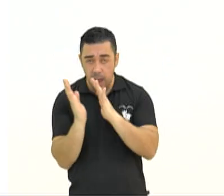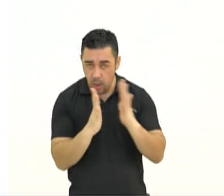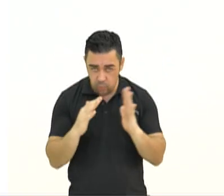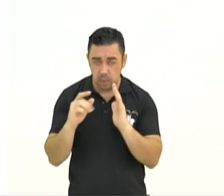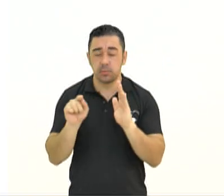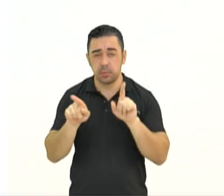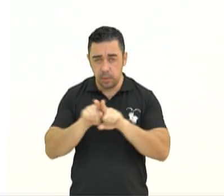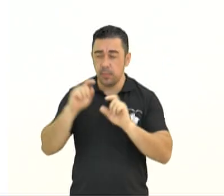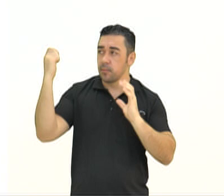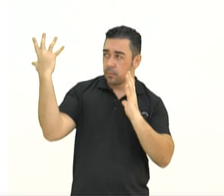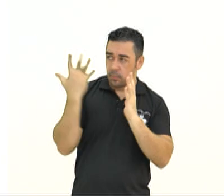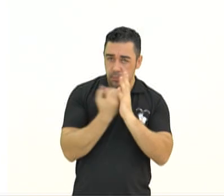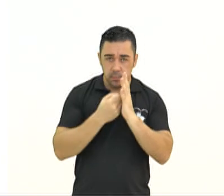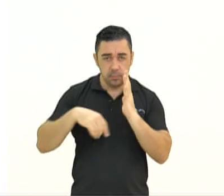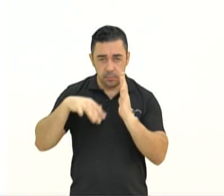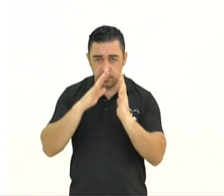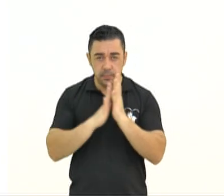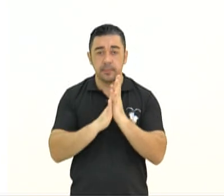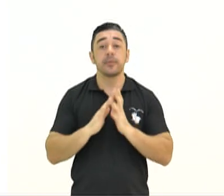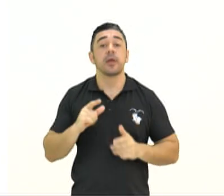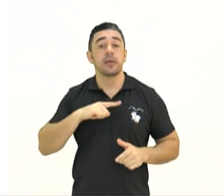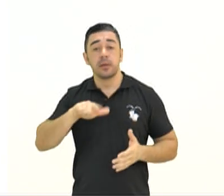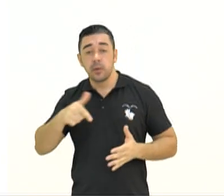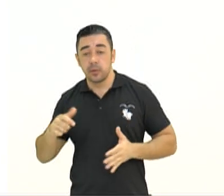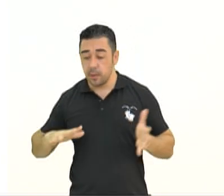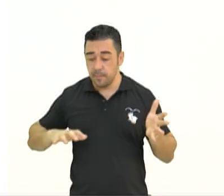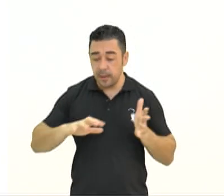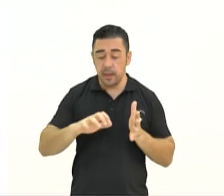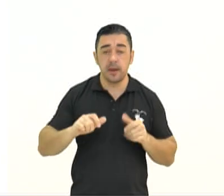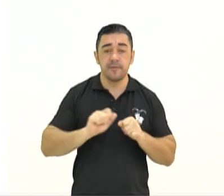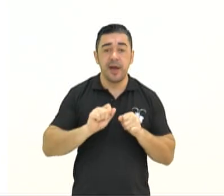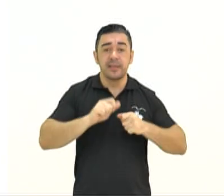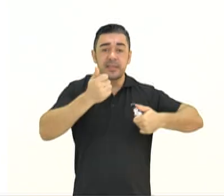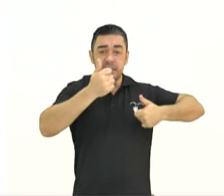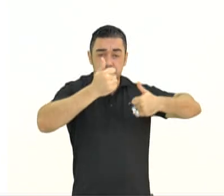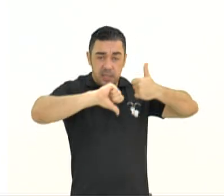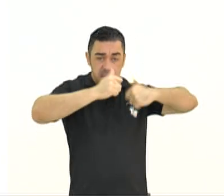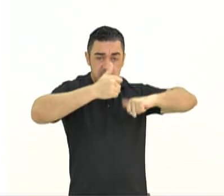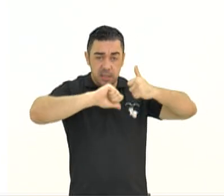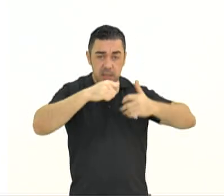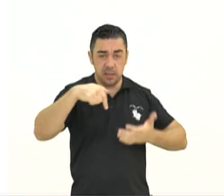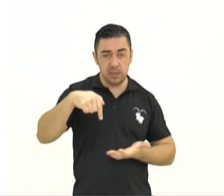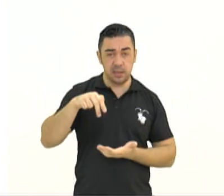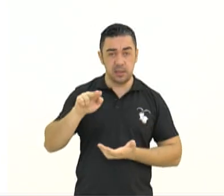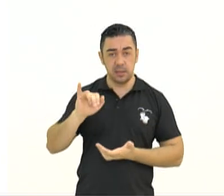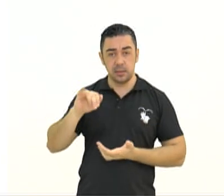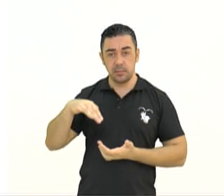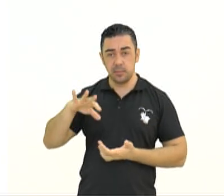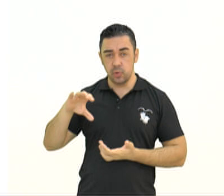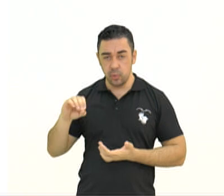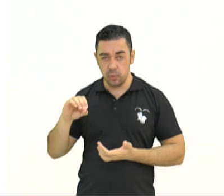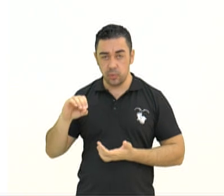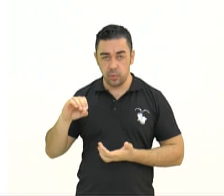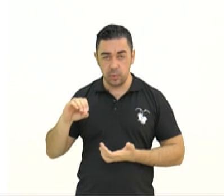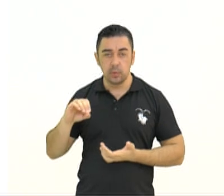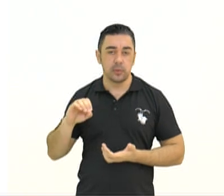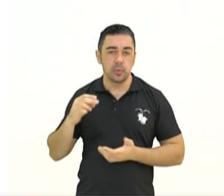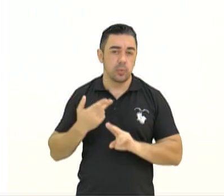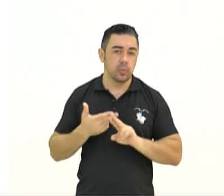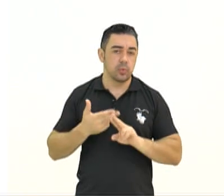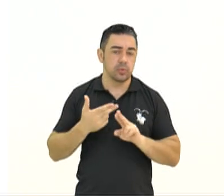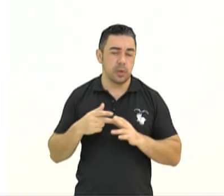algumas bactérias que fazem quimiossíntese, que é um processo parecido com a fotossíntese, só que em vez de utilizar a luz do sol, vai utilizar